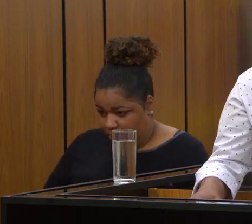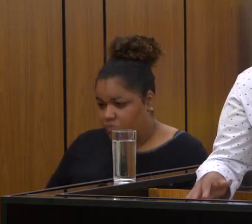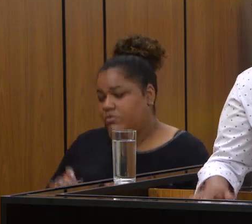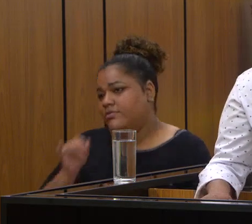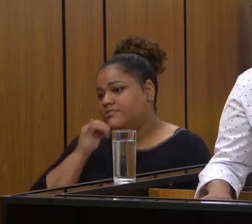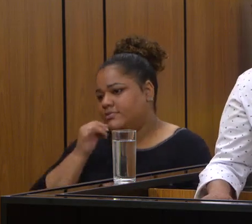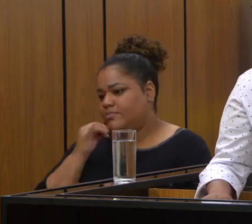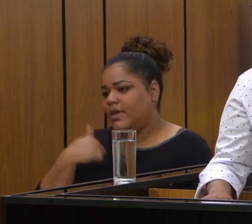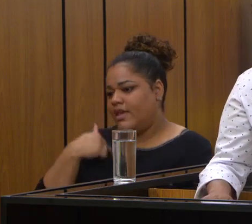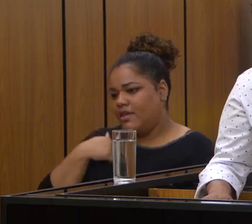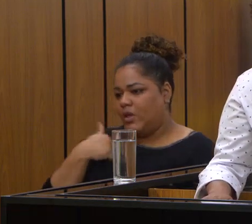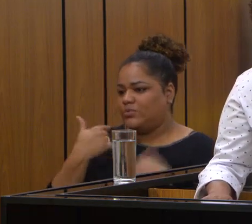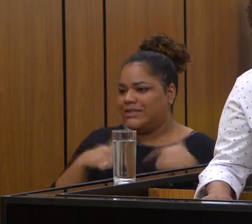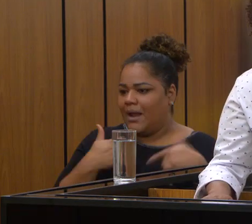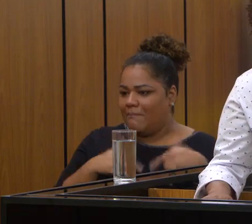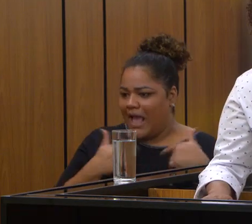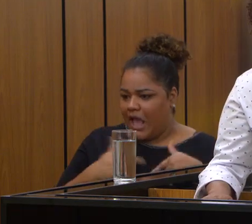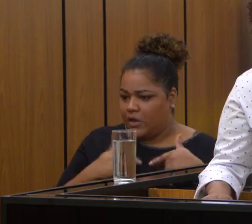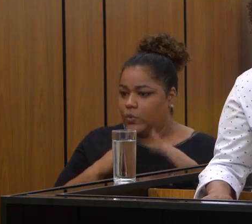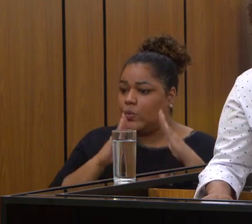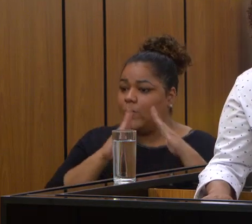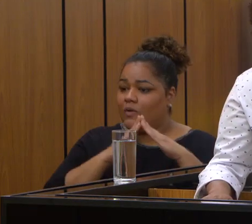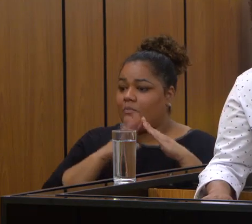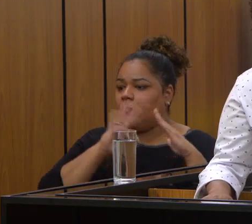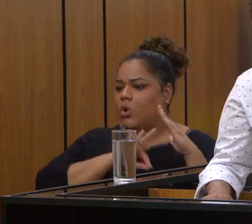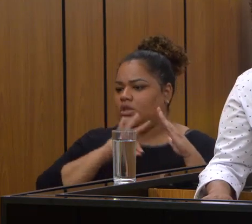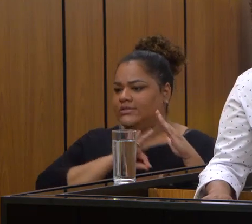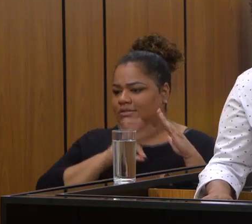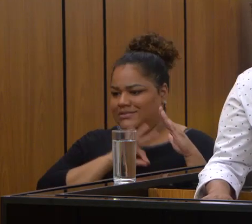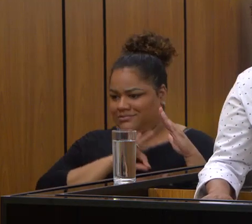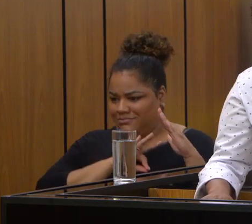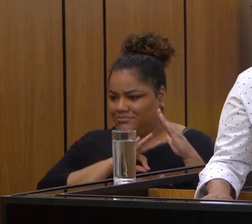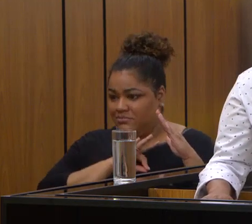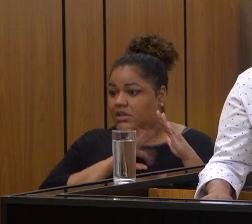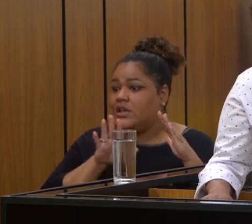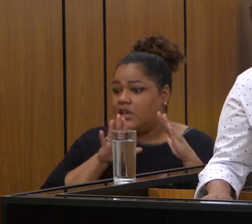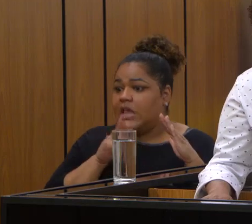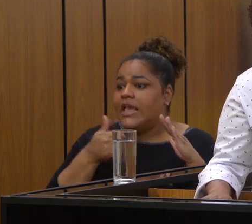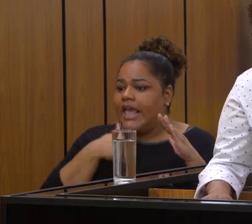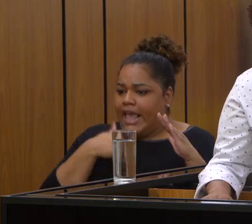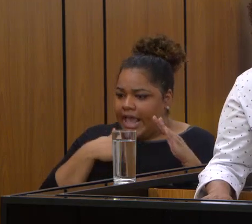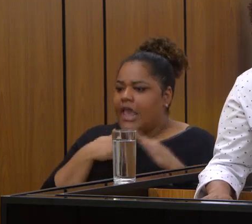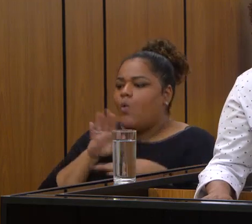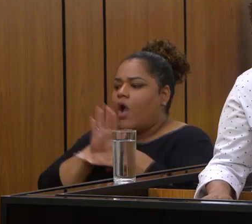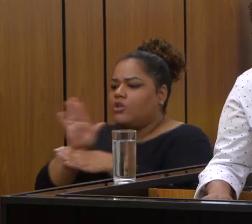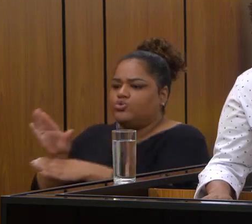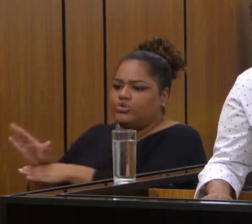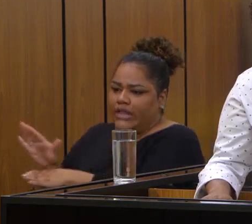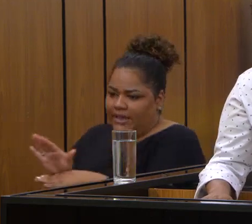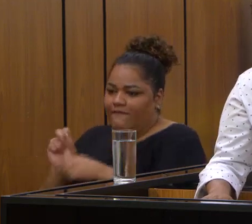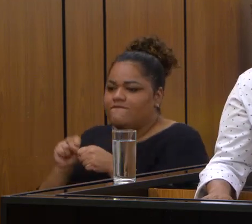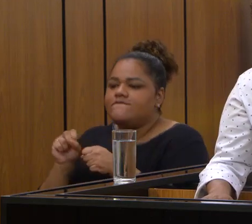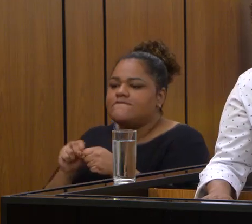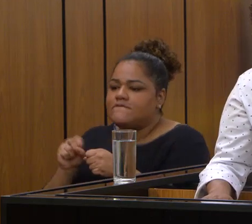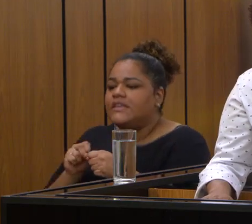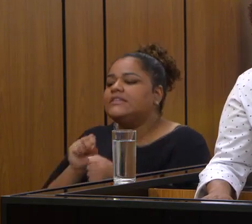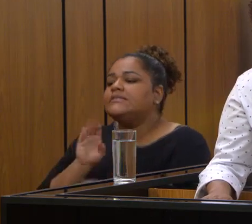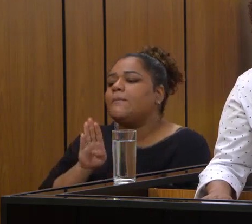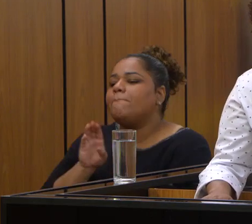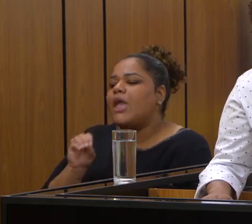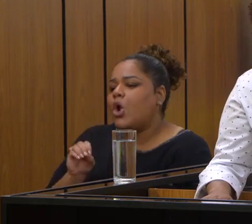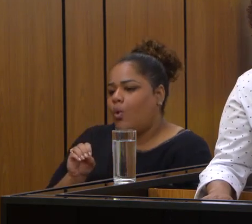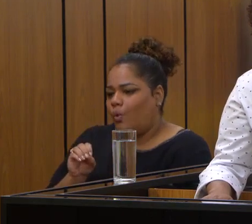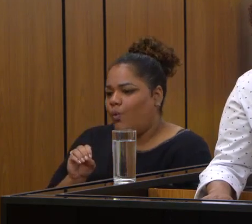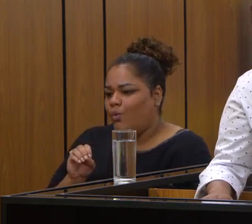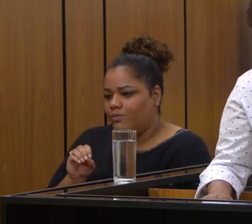como trabalho numa delegacia eu ajudei Eu fiz ocorrência para vítimas que